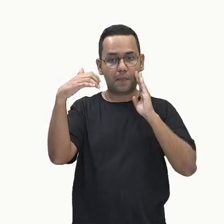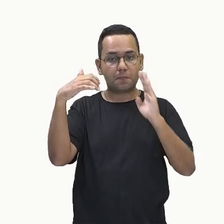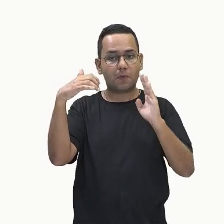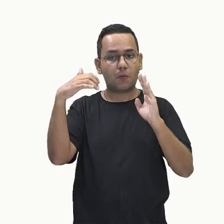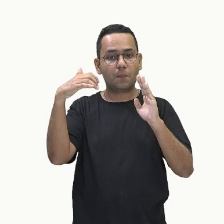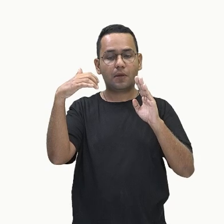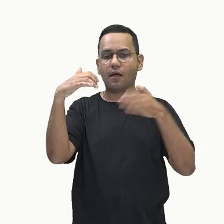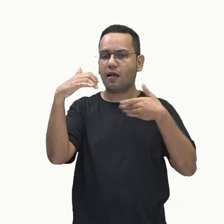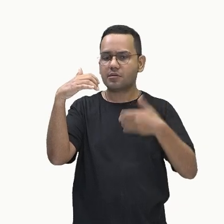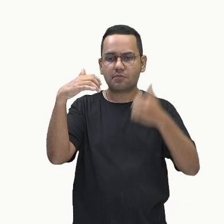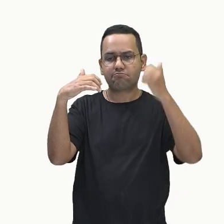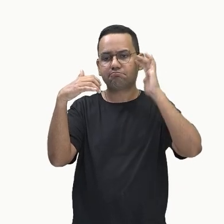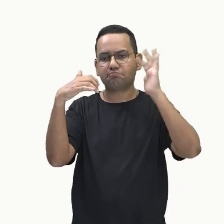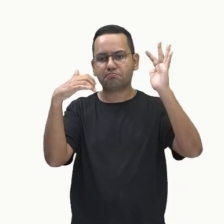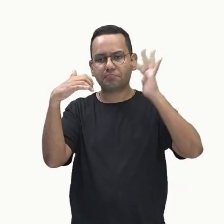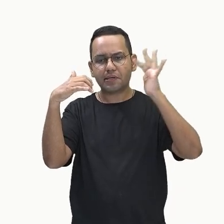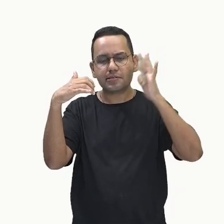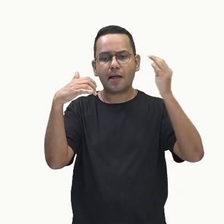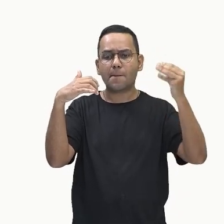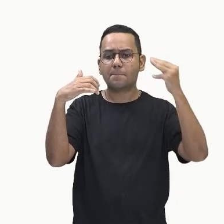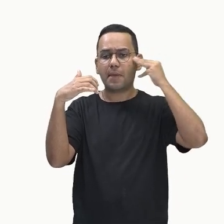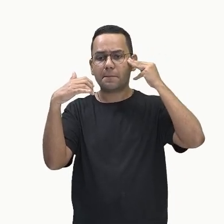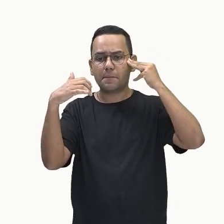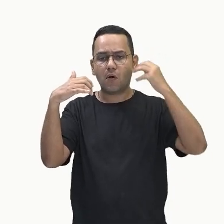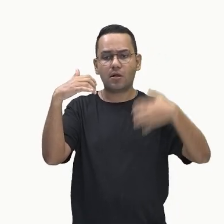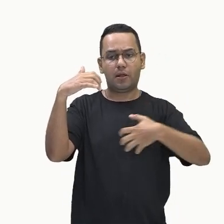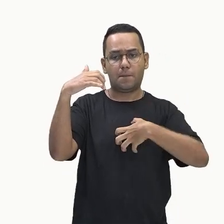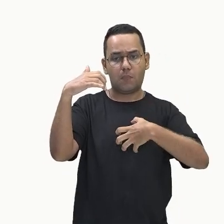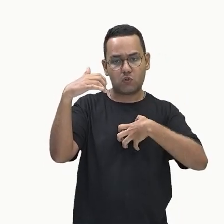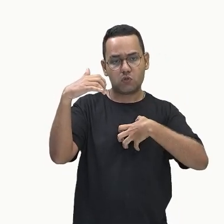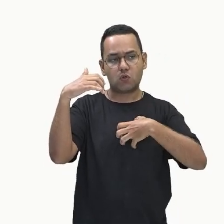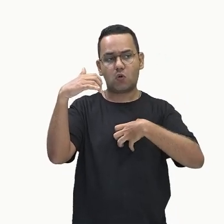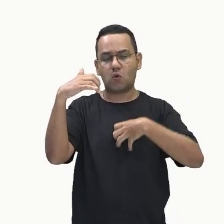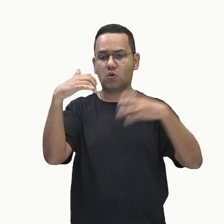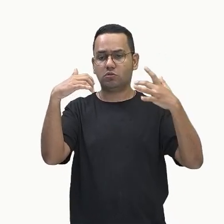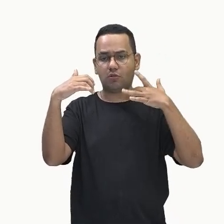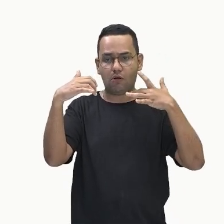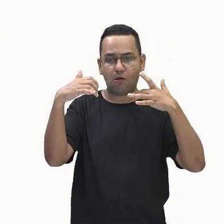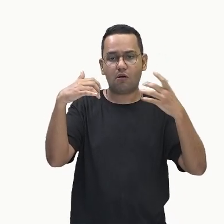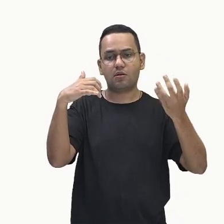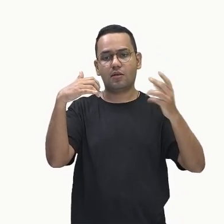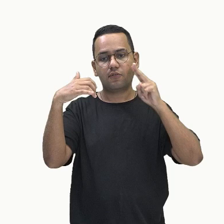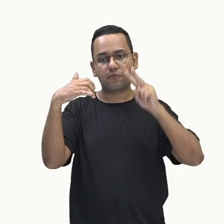nosso pensamento, memória, emoções, toque, visão,